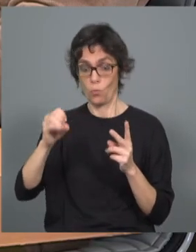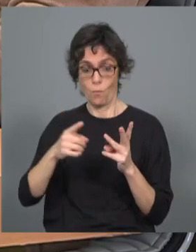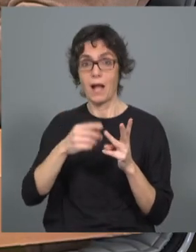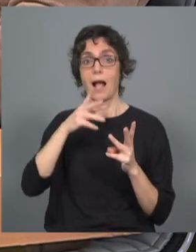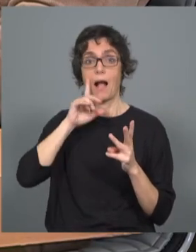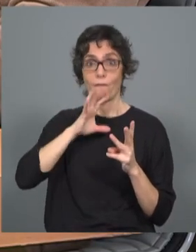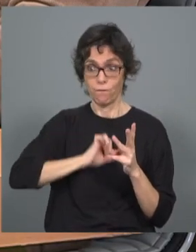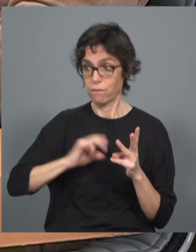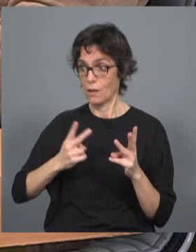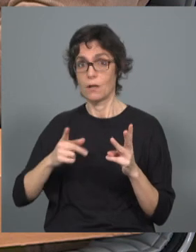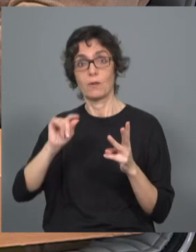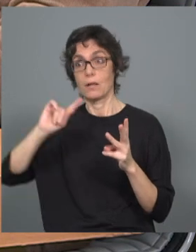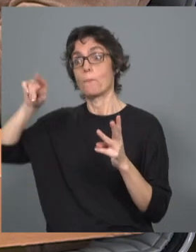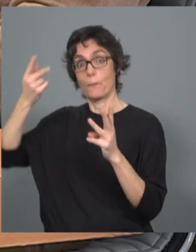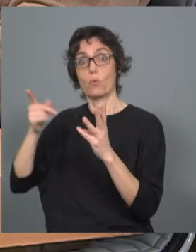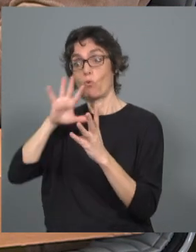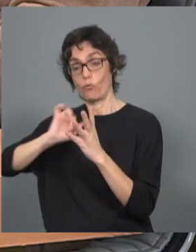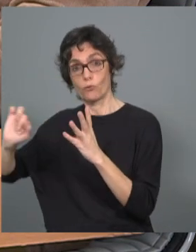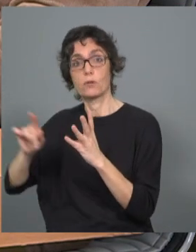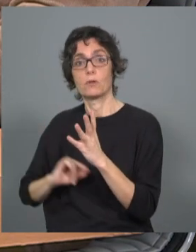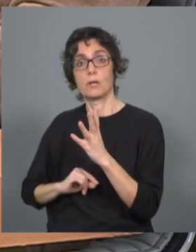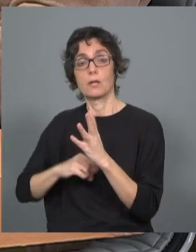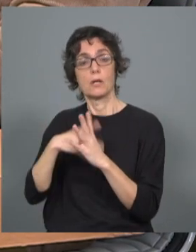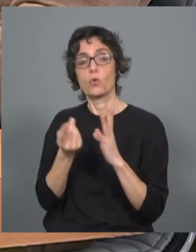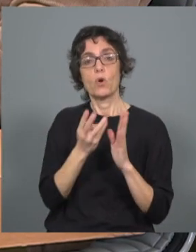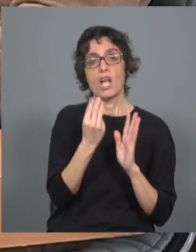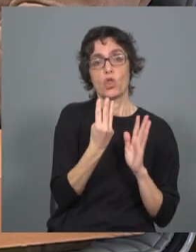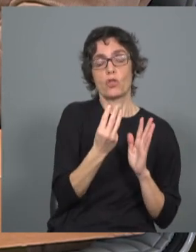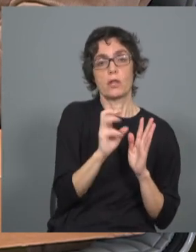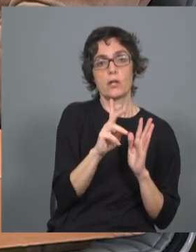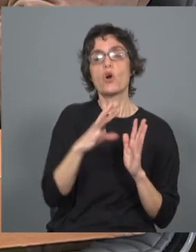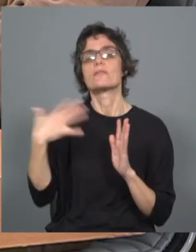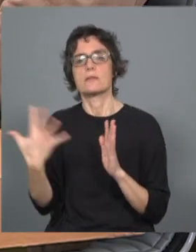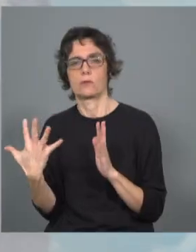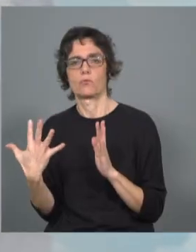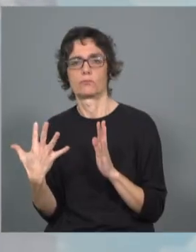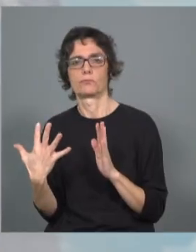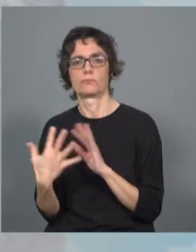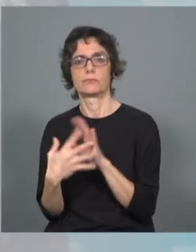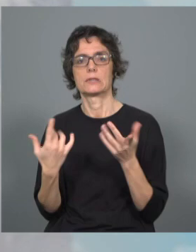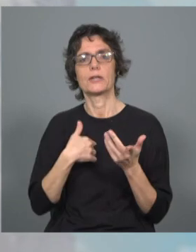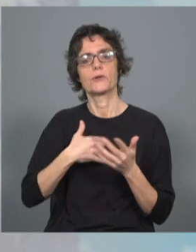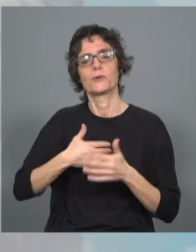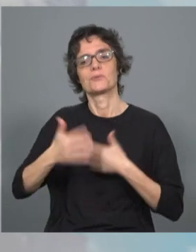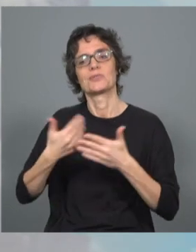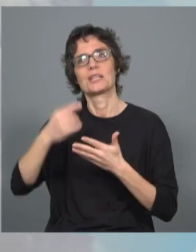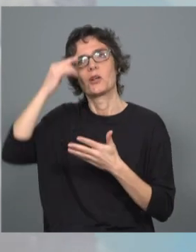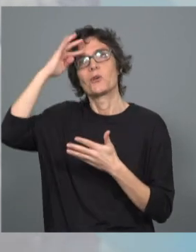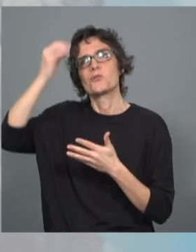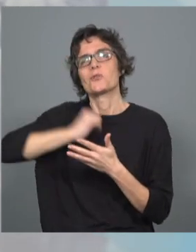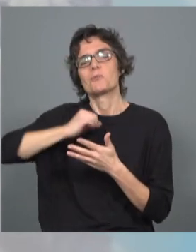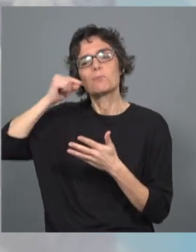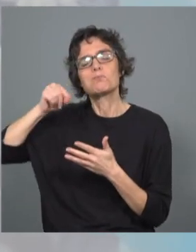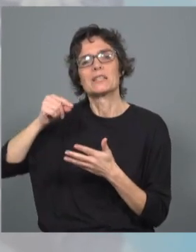e que isso era um conjunto. Portanto, quando eu senti também no meu processo individual que esse era o meu sonho e o meu desejo, na